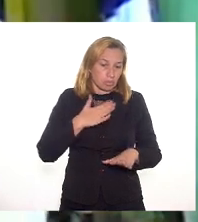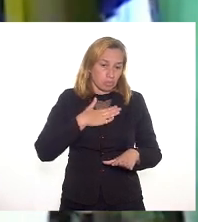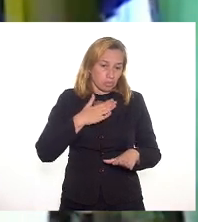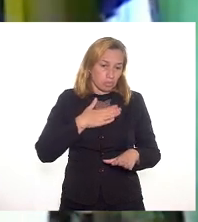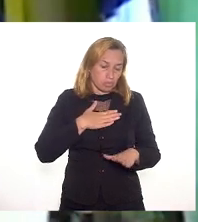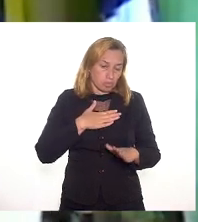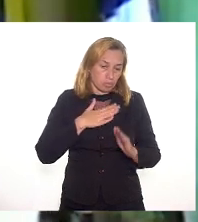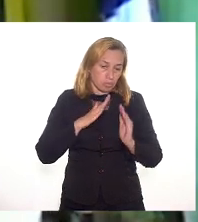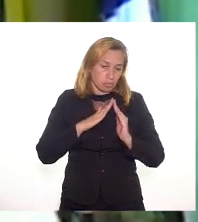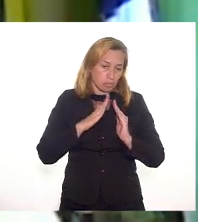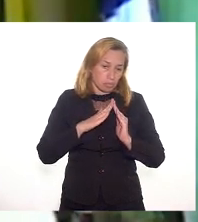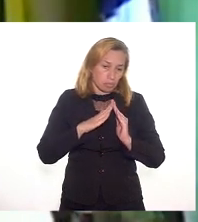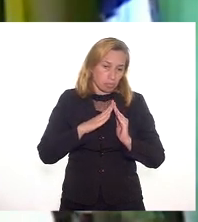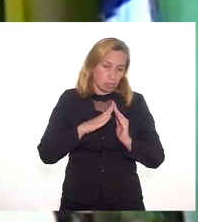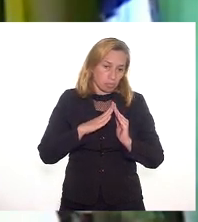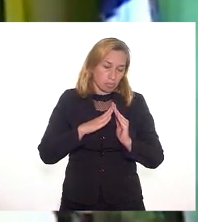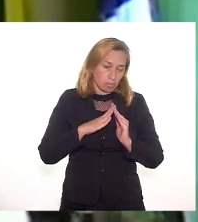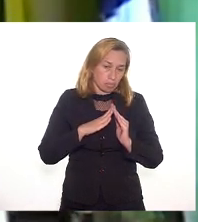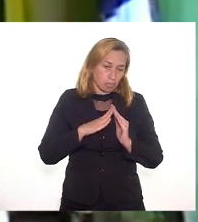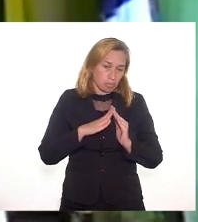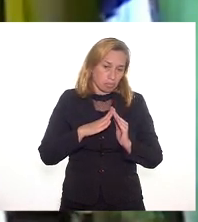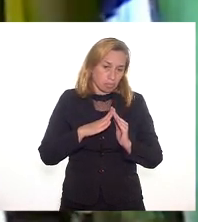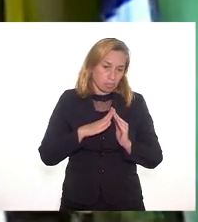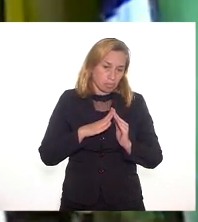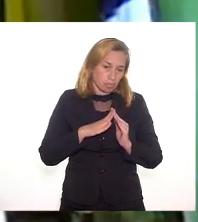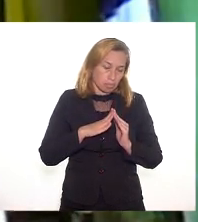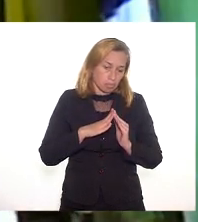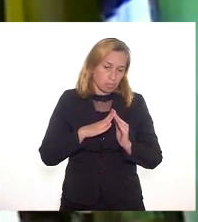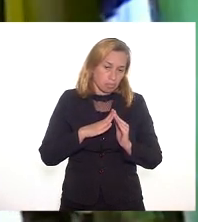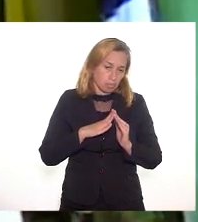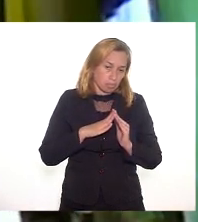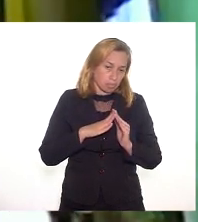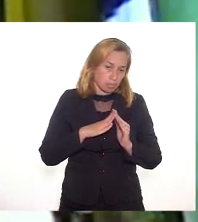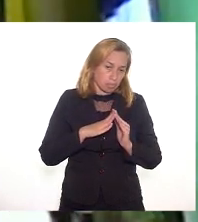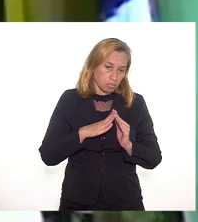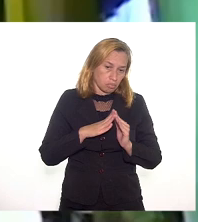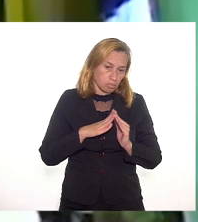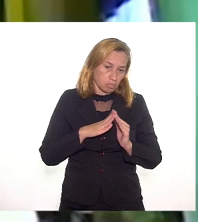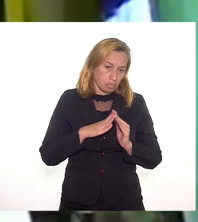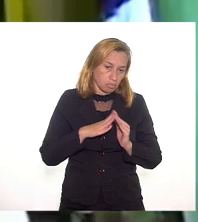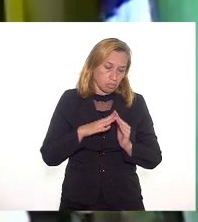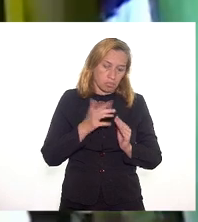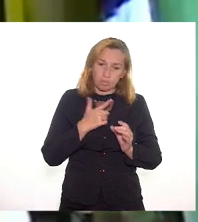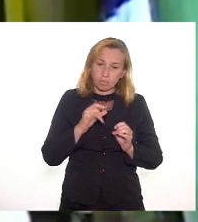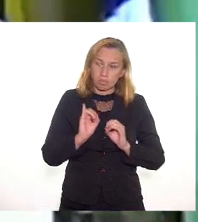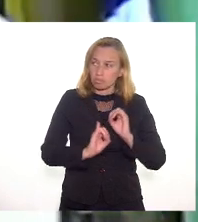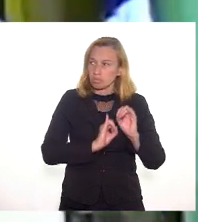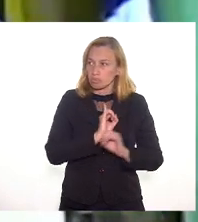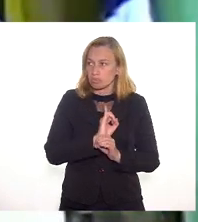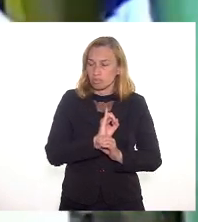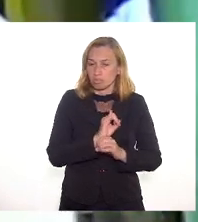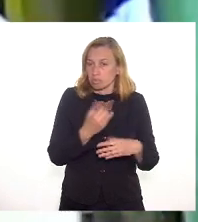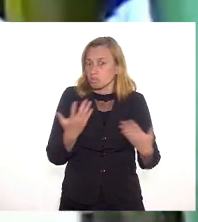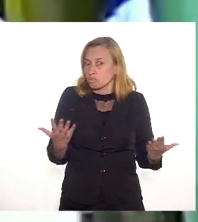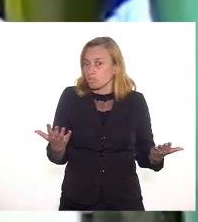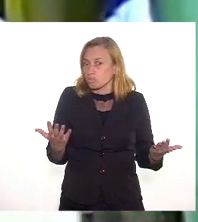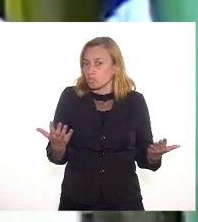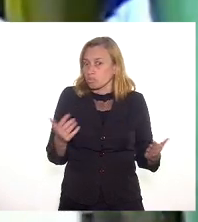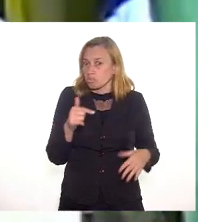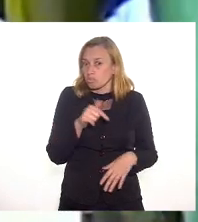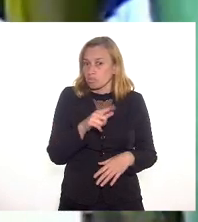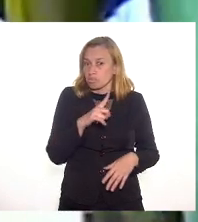milícia vai e der ordem e não possa se ter sequer uma internet. Aqui se chega a ter